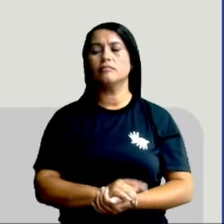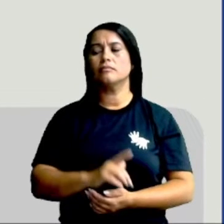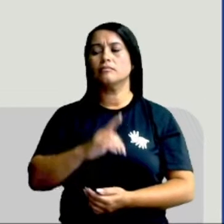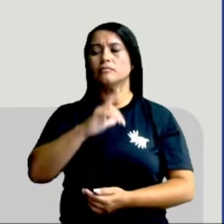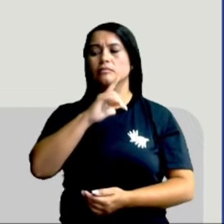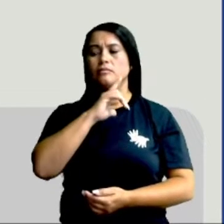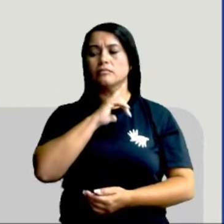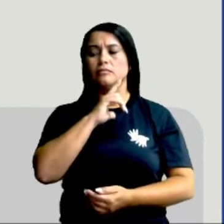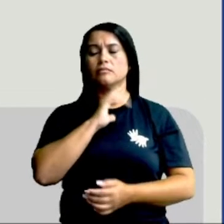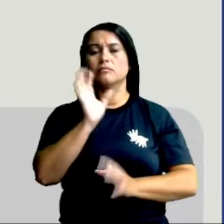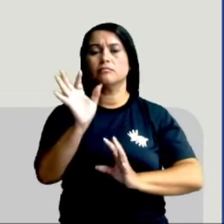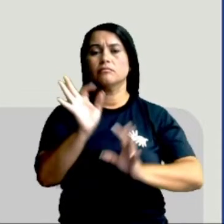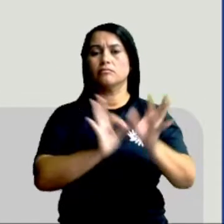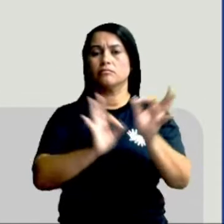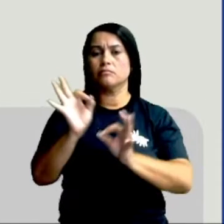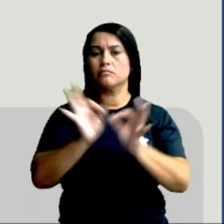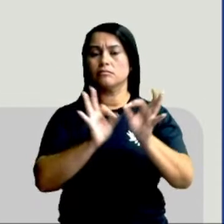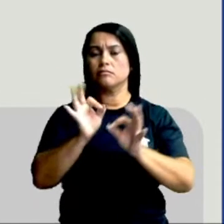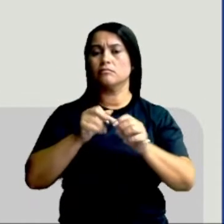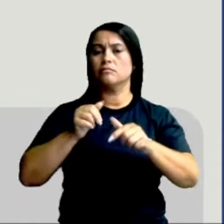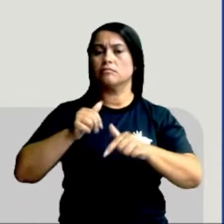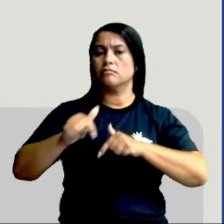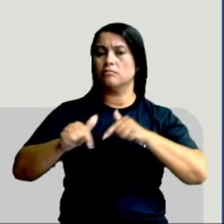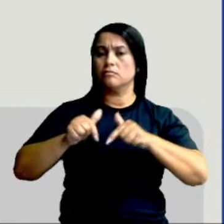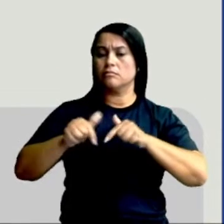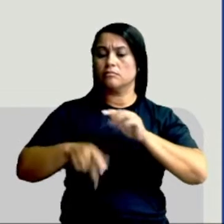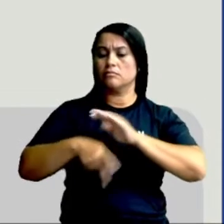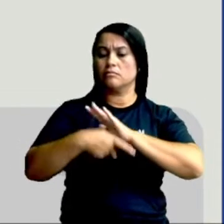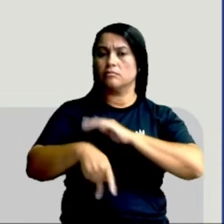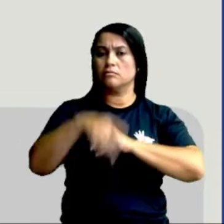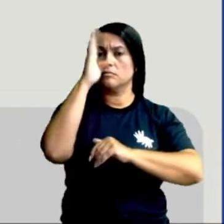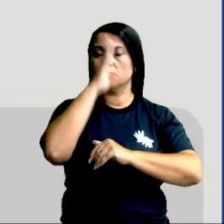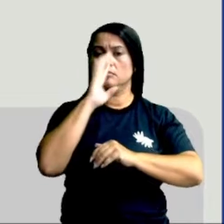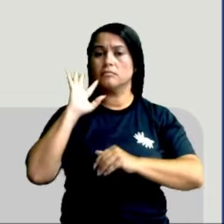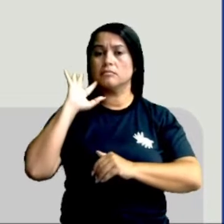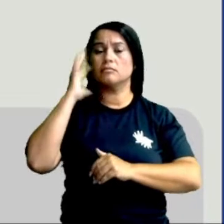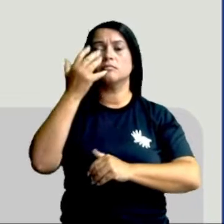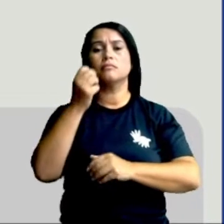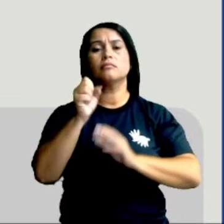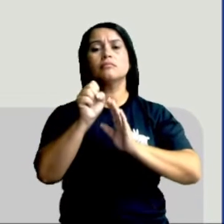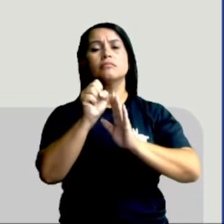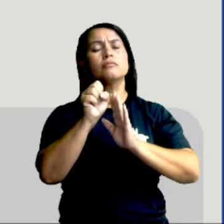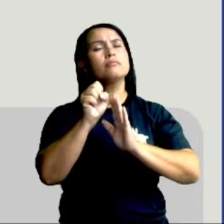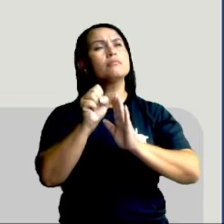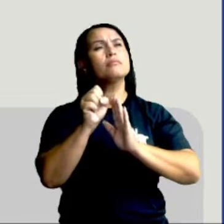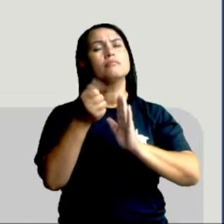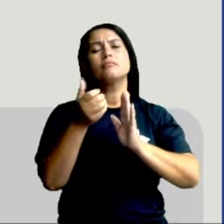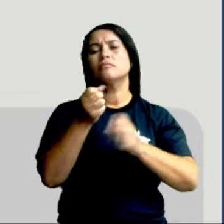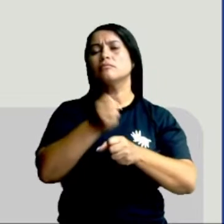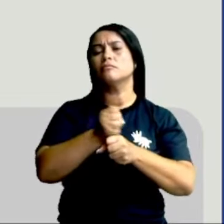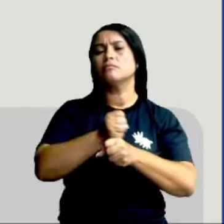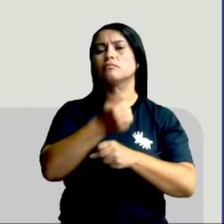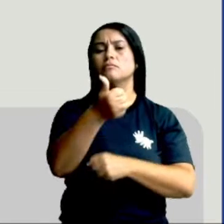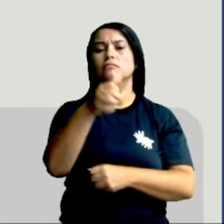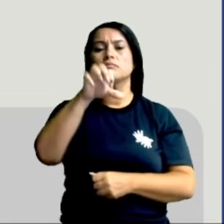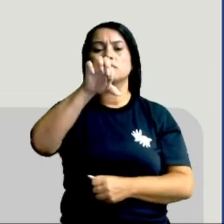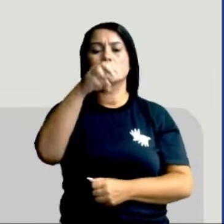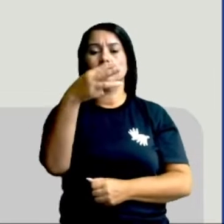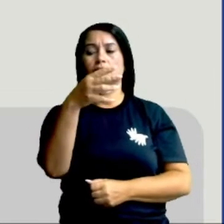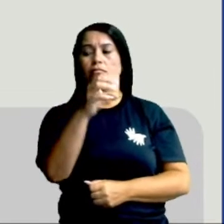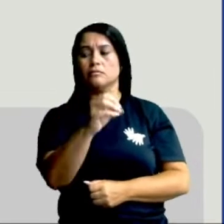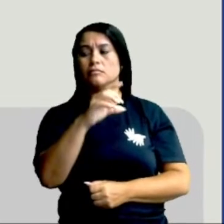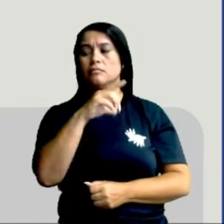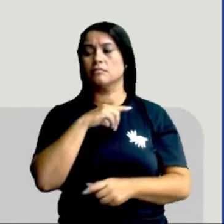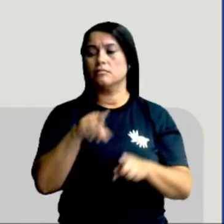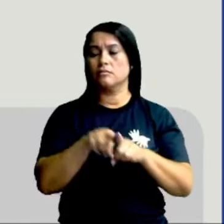A regulamentação das atividades trabalhistas no Brasil aconteceu na década de 1930, com a ascensão